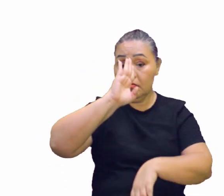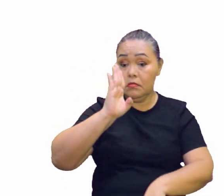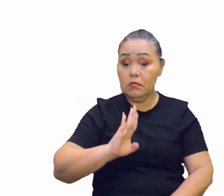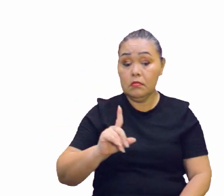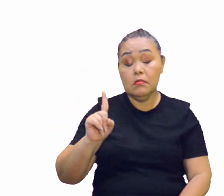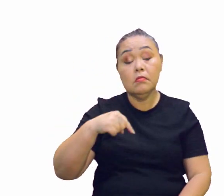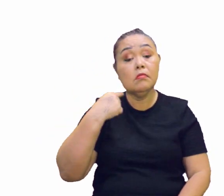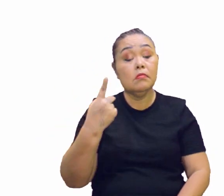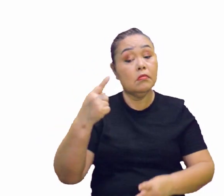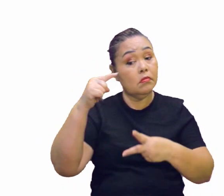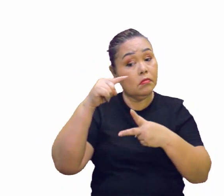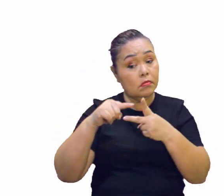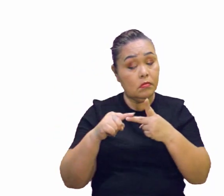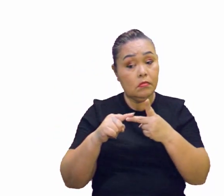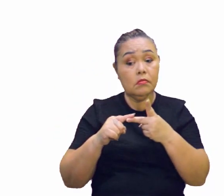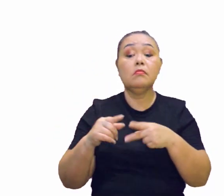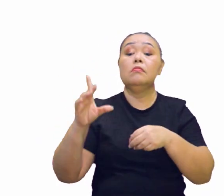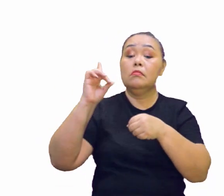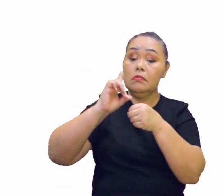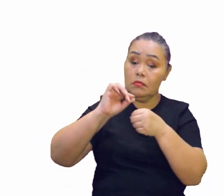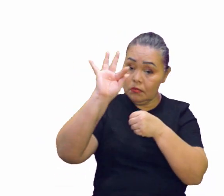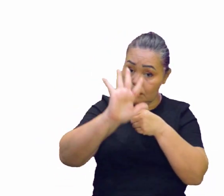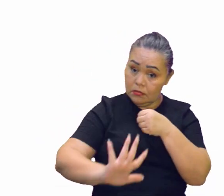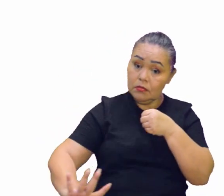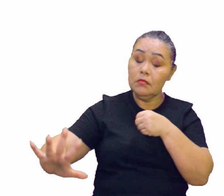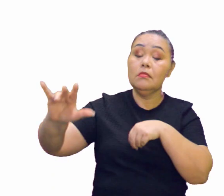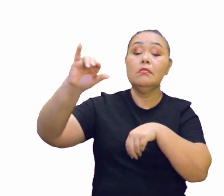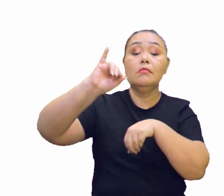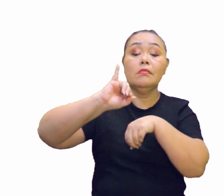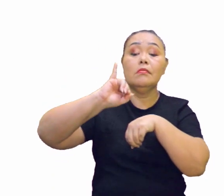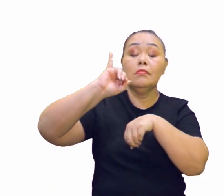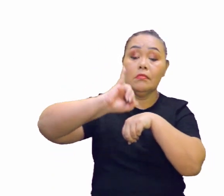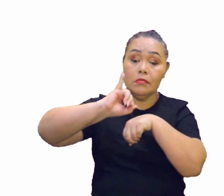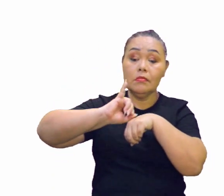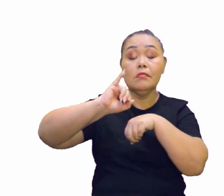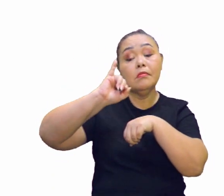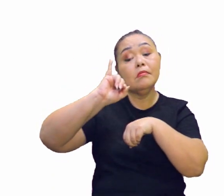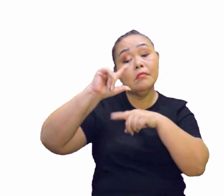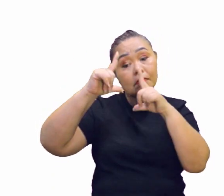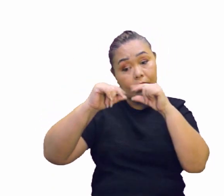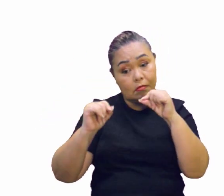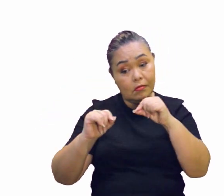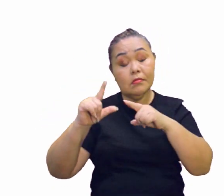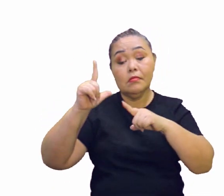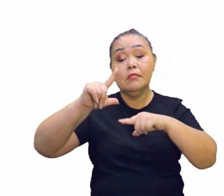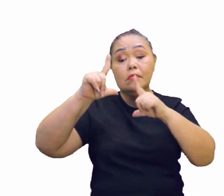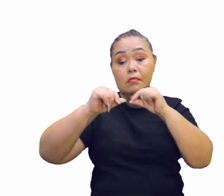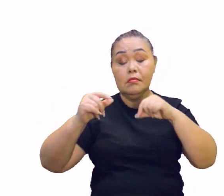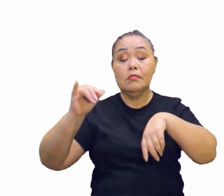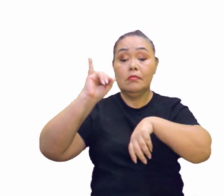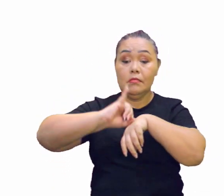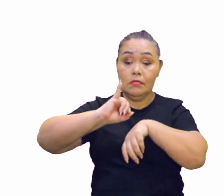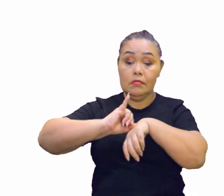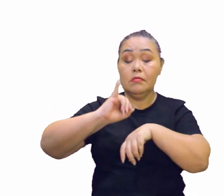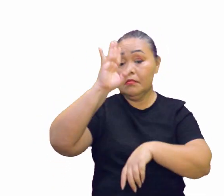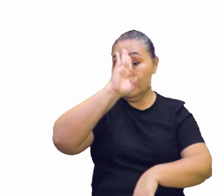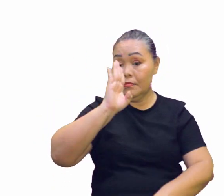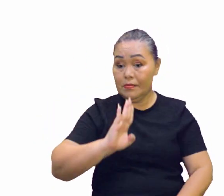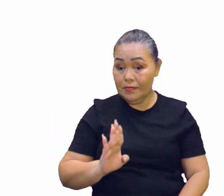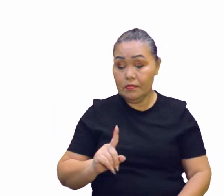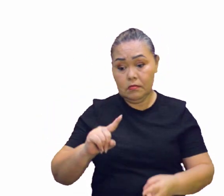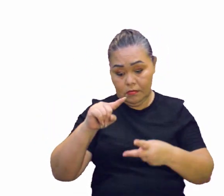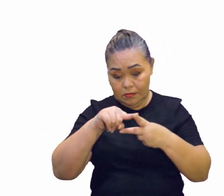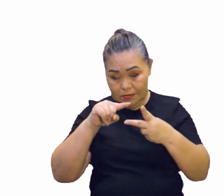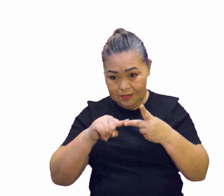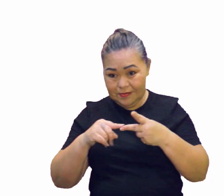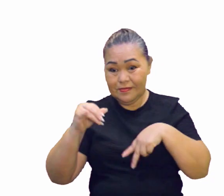Brasil. Ou seja, tem um Distrito Federal, que é a capital do Distrito Federal é Brasília, E Brasília é a capital do Brasil. Então, ela é